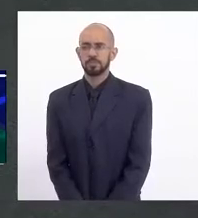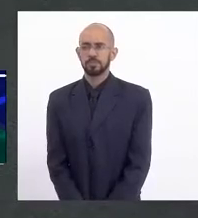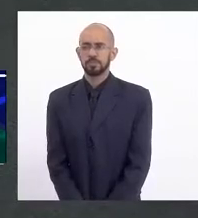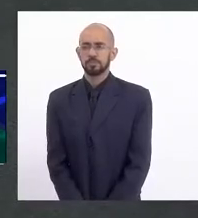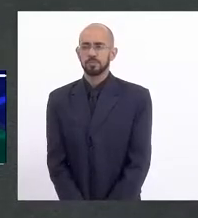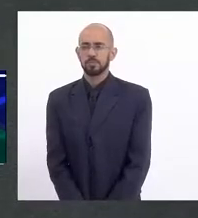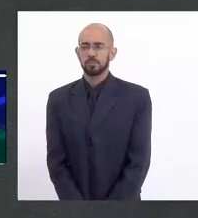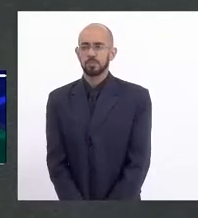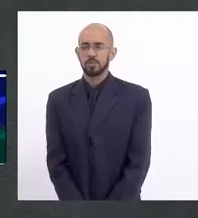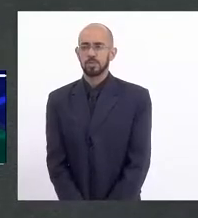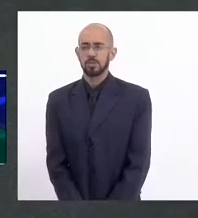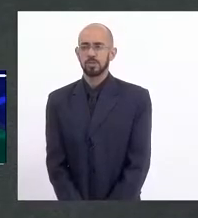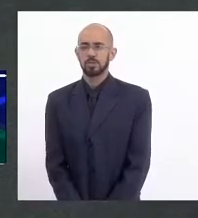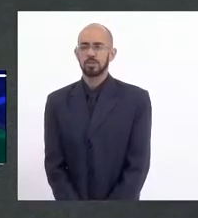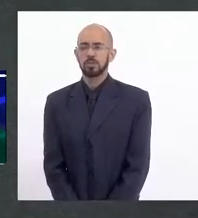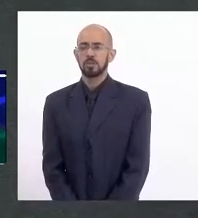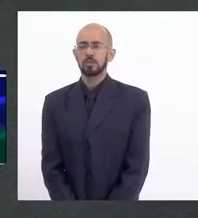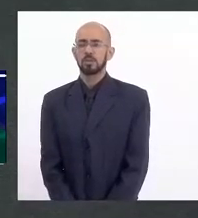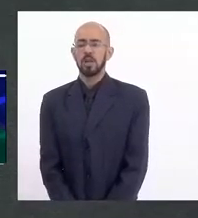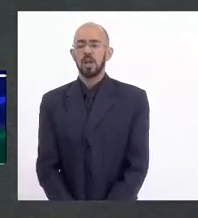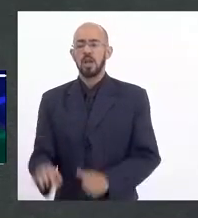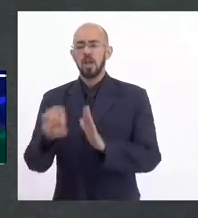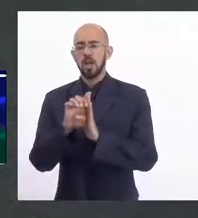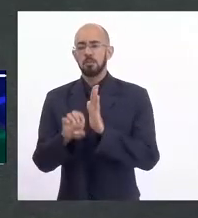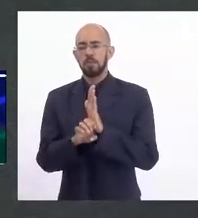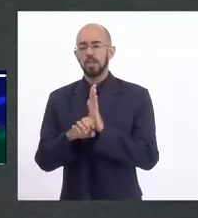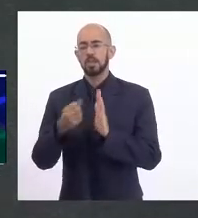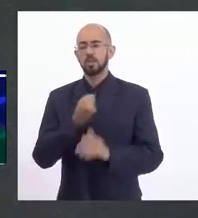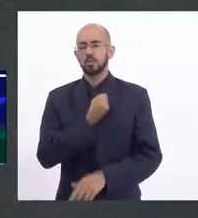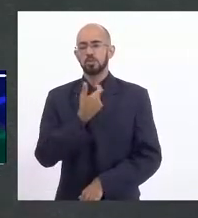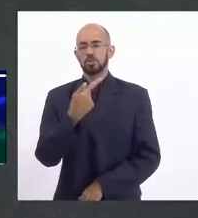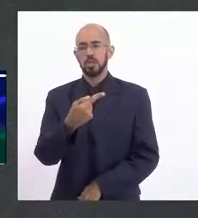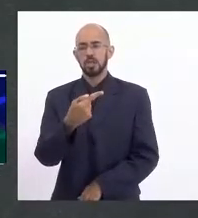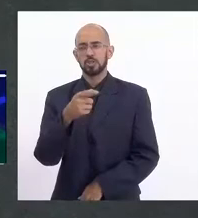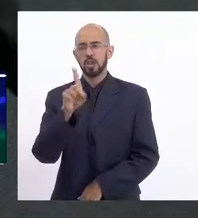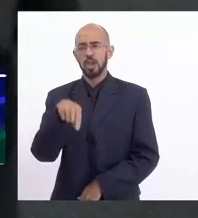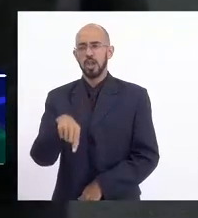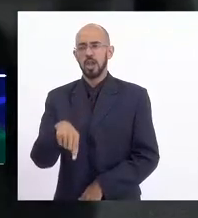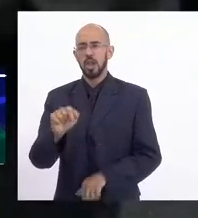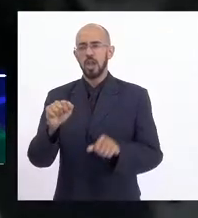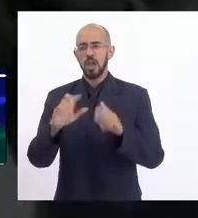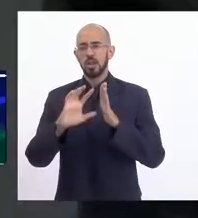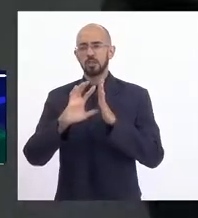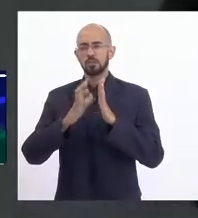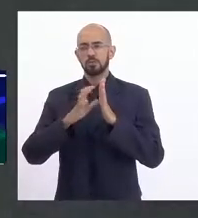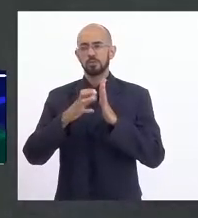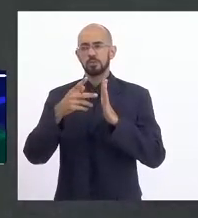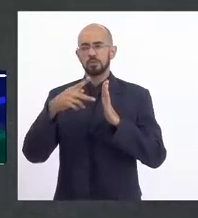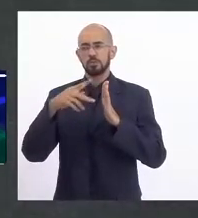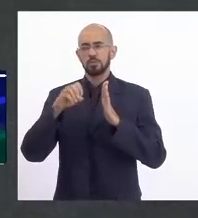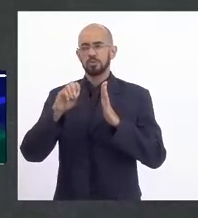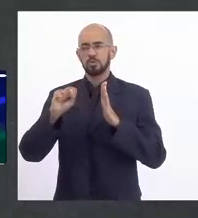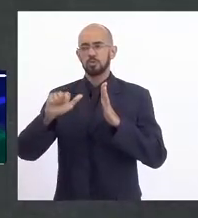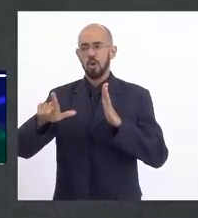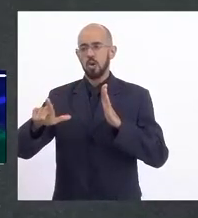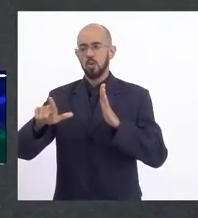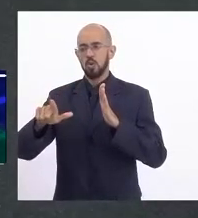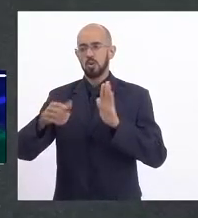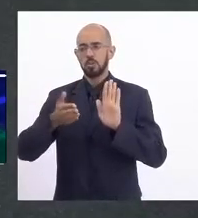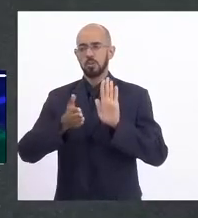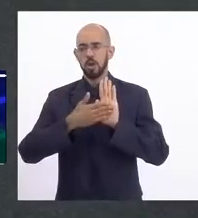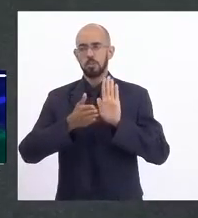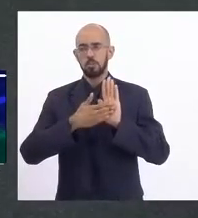as emendas da autoria dele. E a próxima emenda... A emenda 7 é da bancada do PSOL. Propõe o